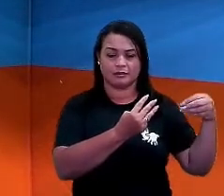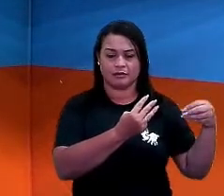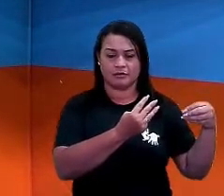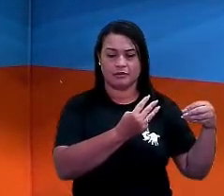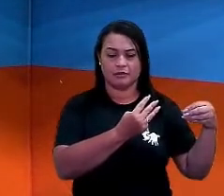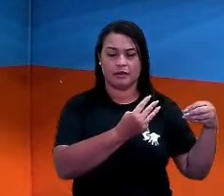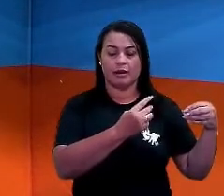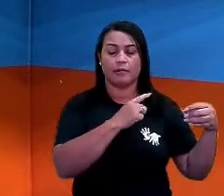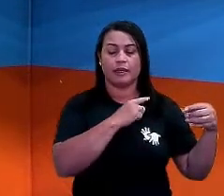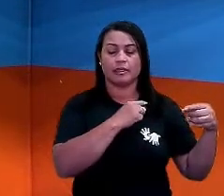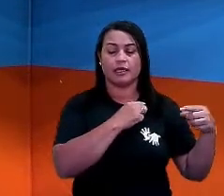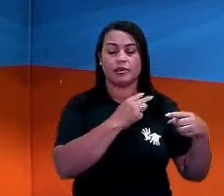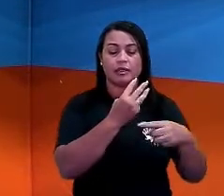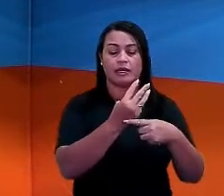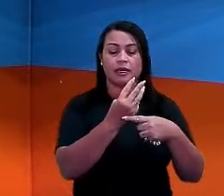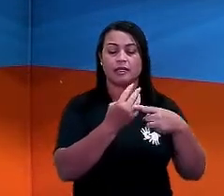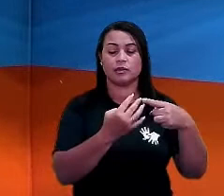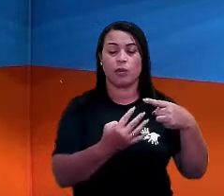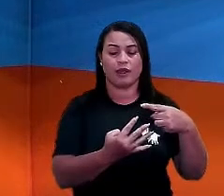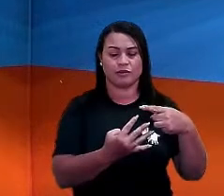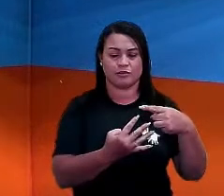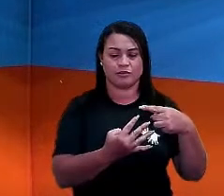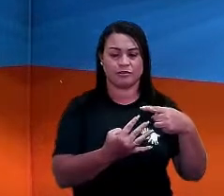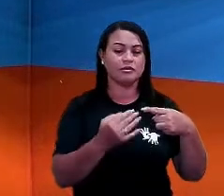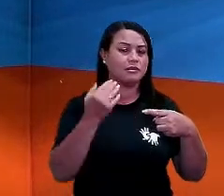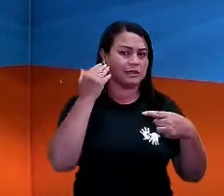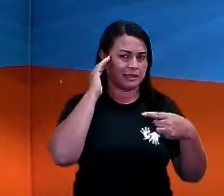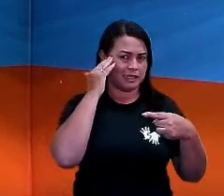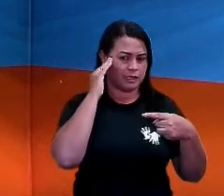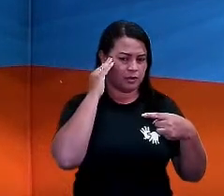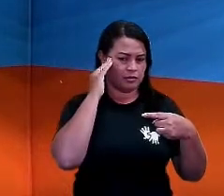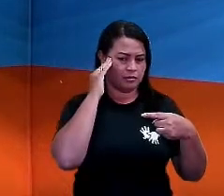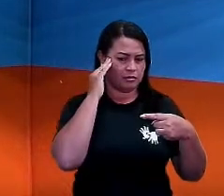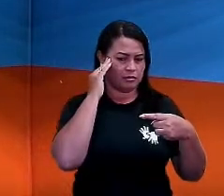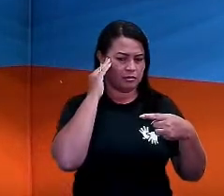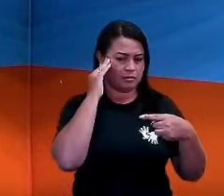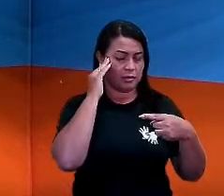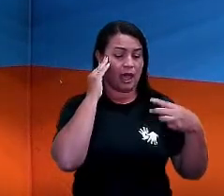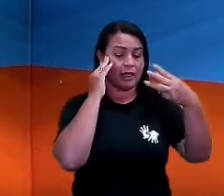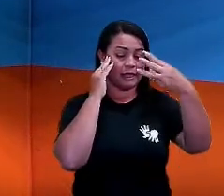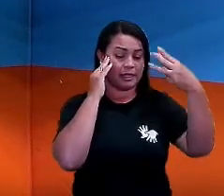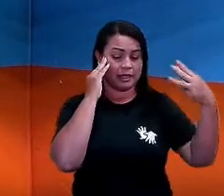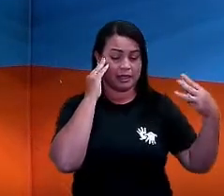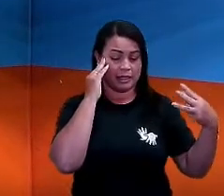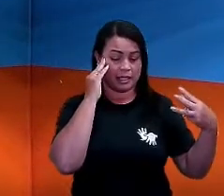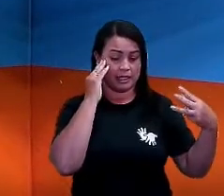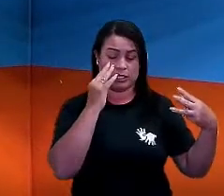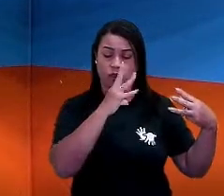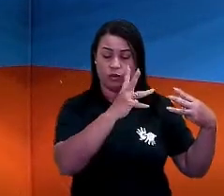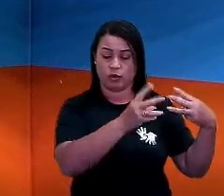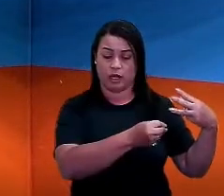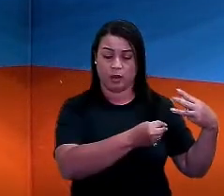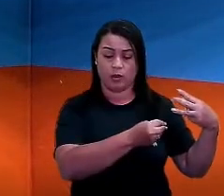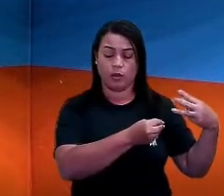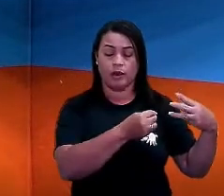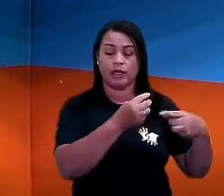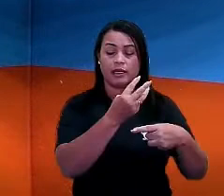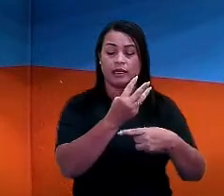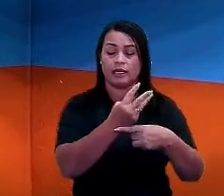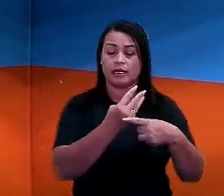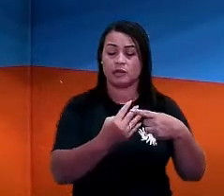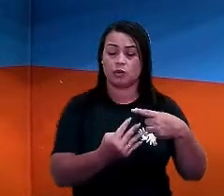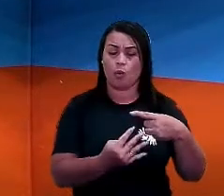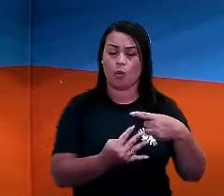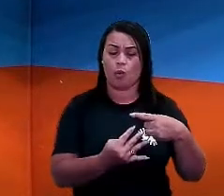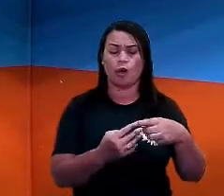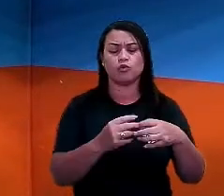mais 3/4. 3/4. 3 inteiros mais 3/4.